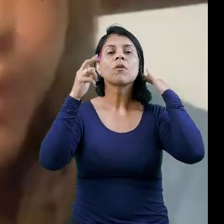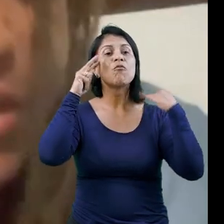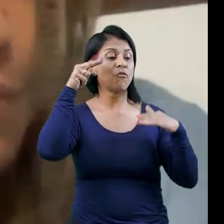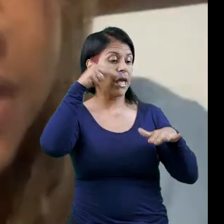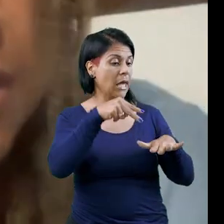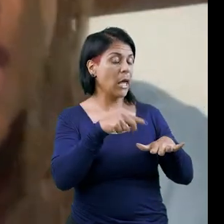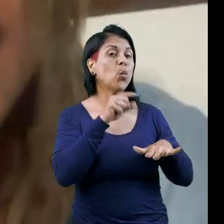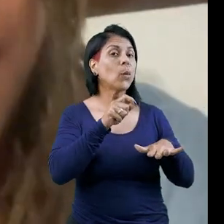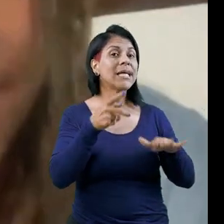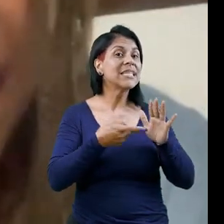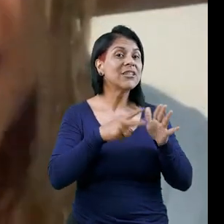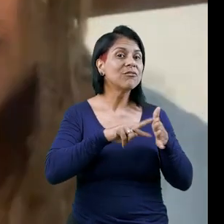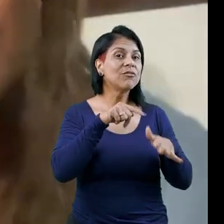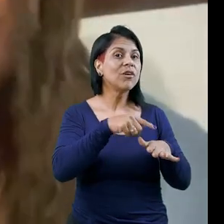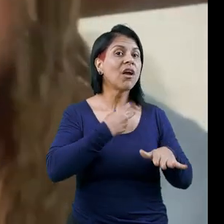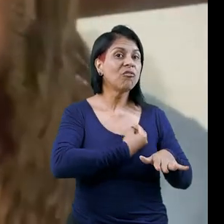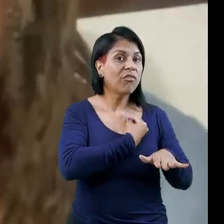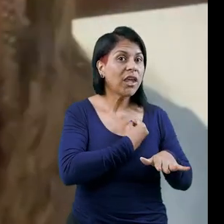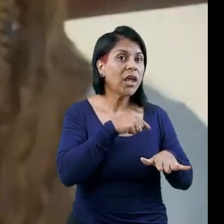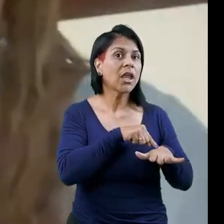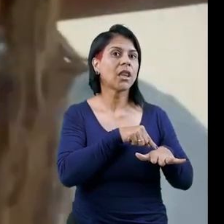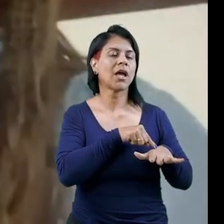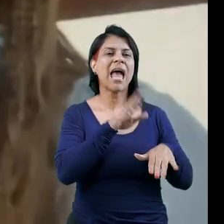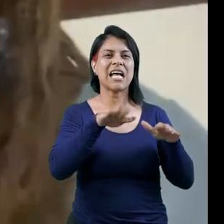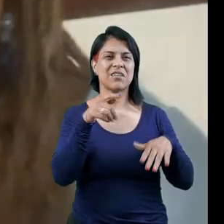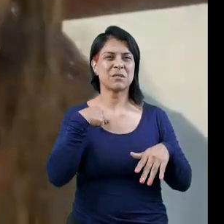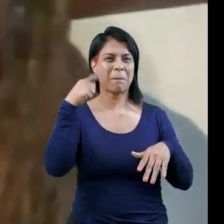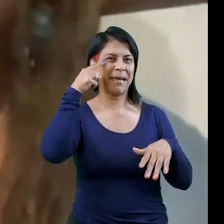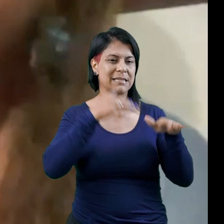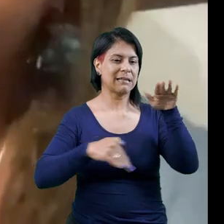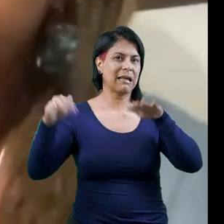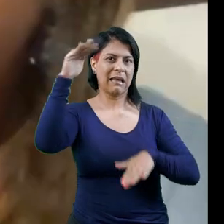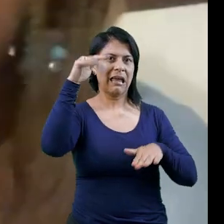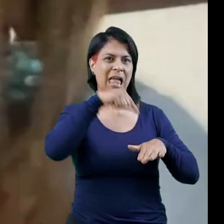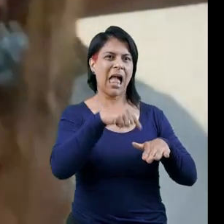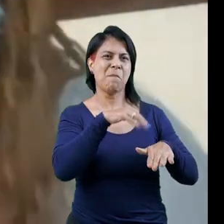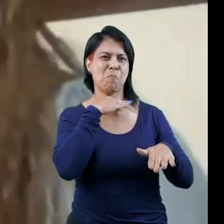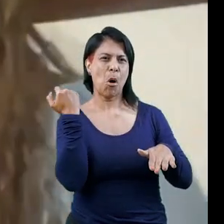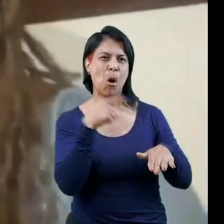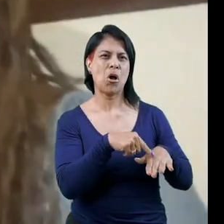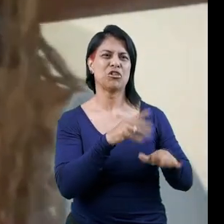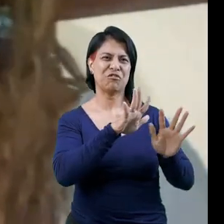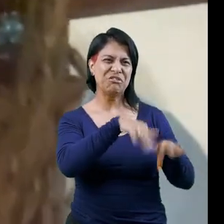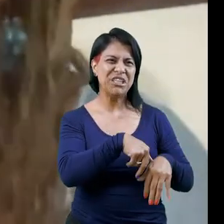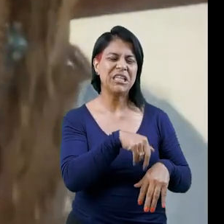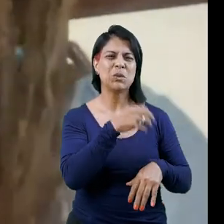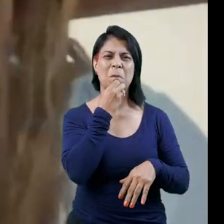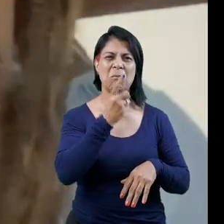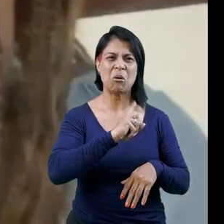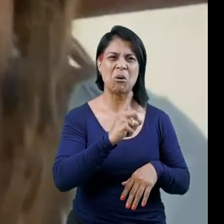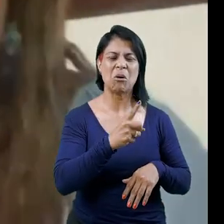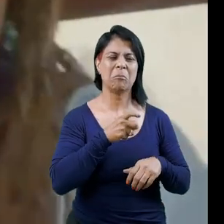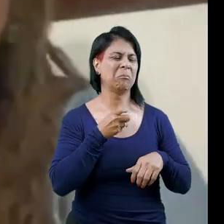porque é fonte de vida. Aquilo que a gente acha que é morte, aquilo que a gente acha que é o fim, aquilo que a gente acha que